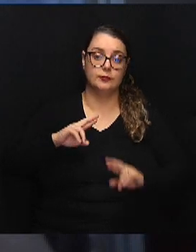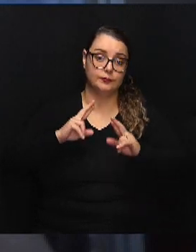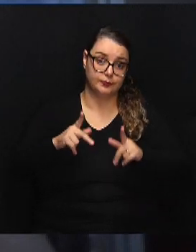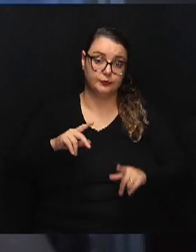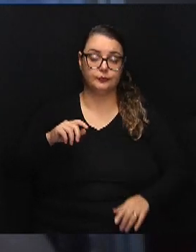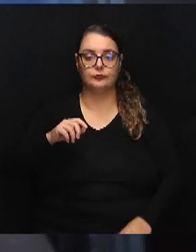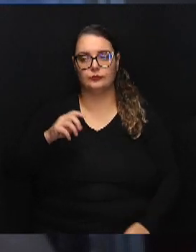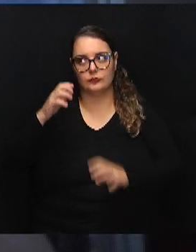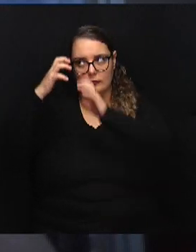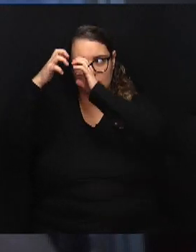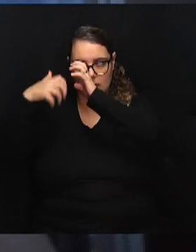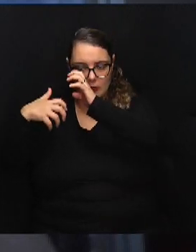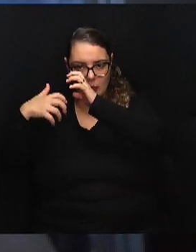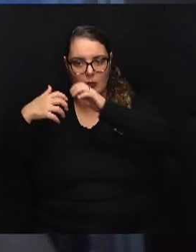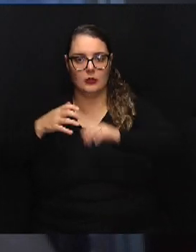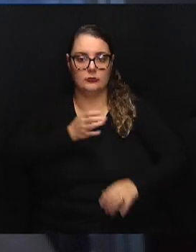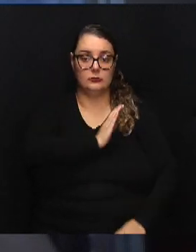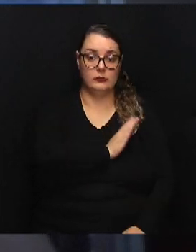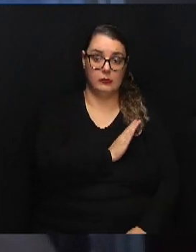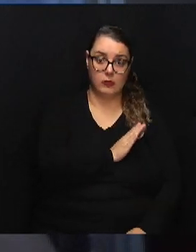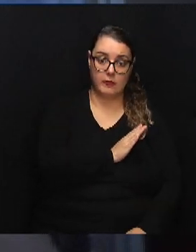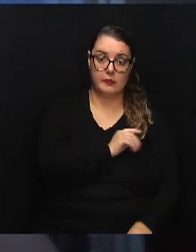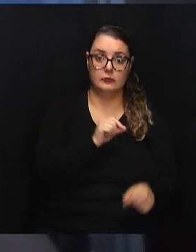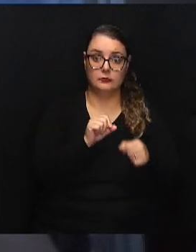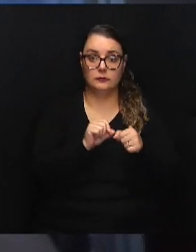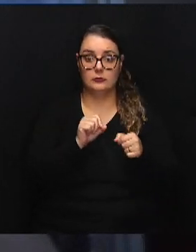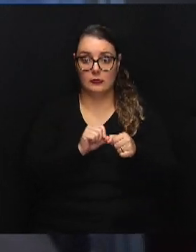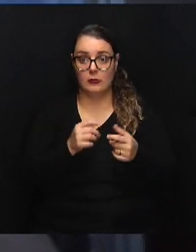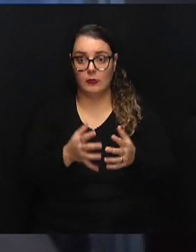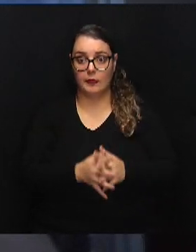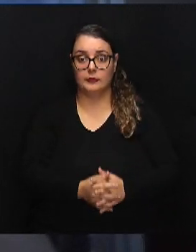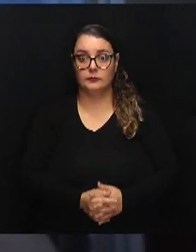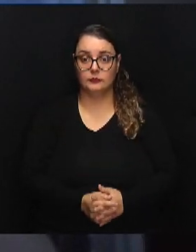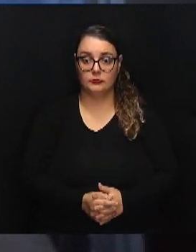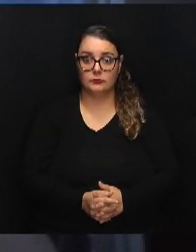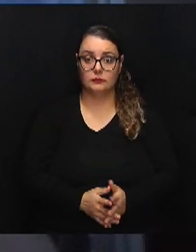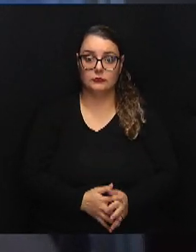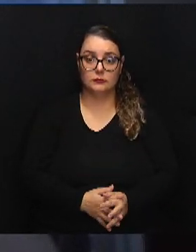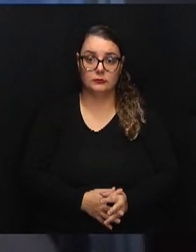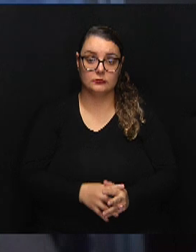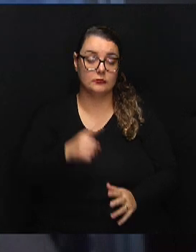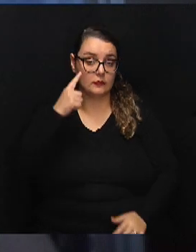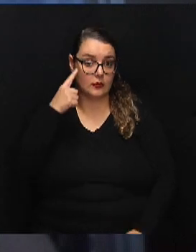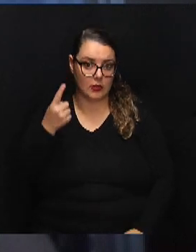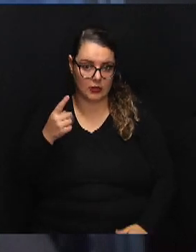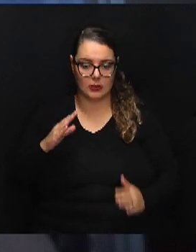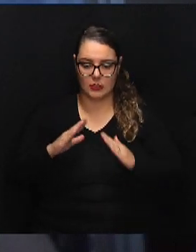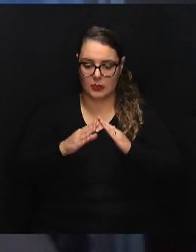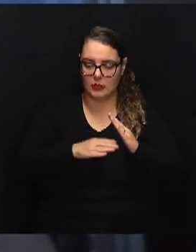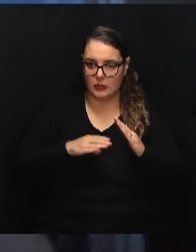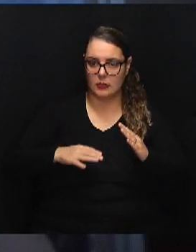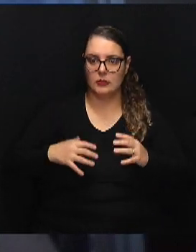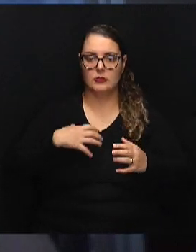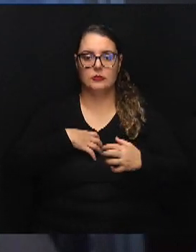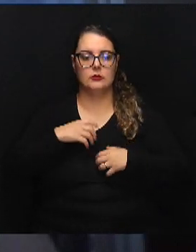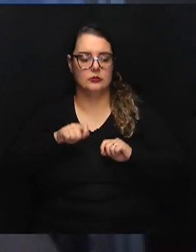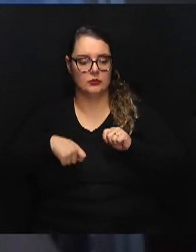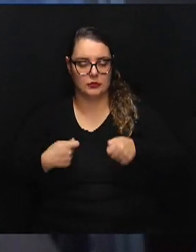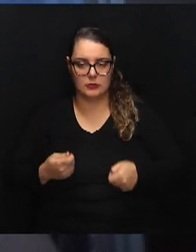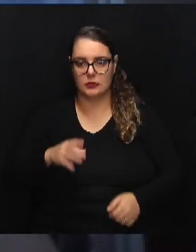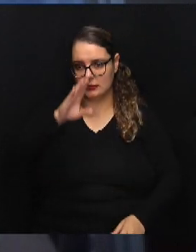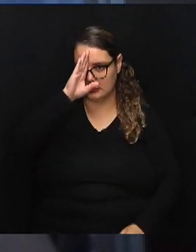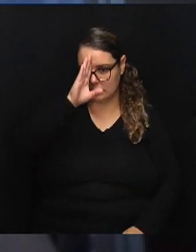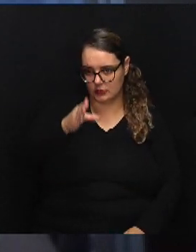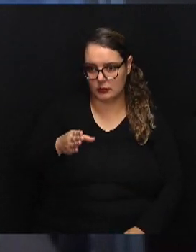AVC, o infarto, a gente faz a gente tem uma ideia clínica através dos sintomas, né?